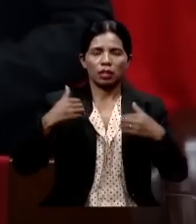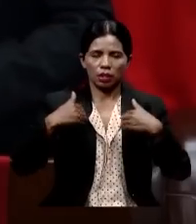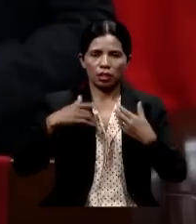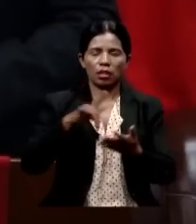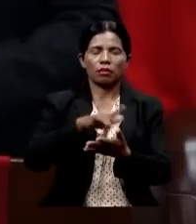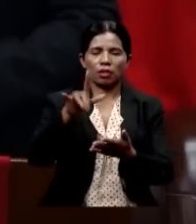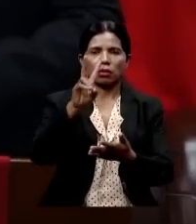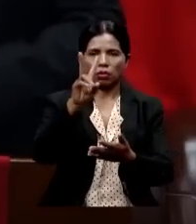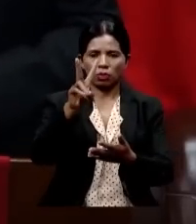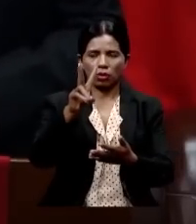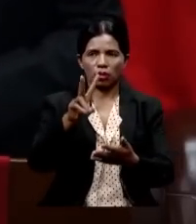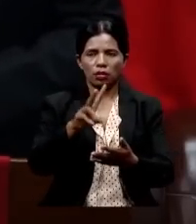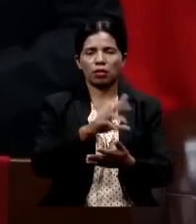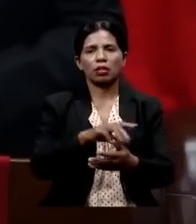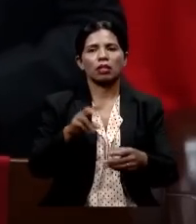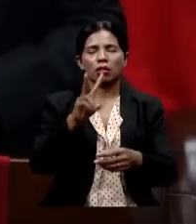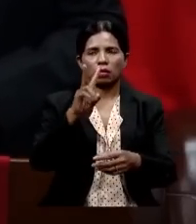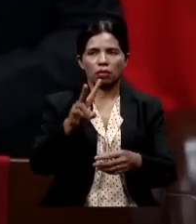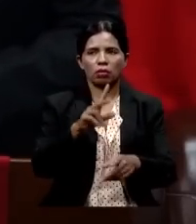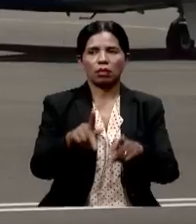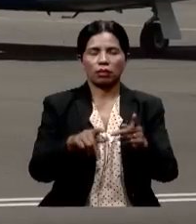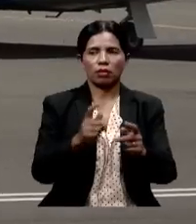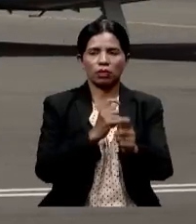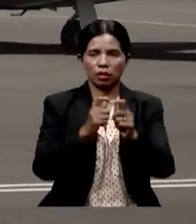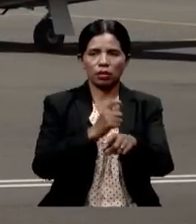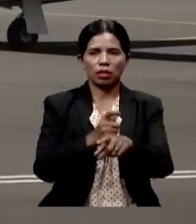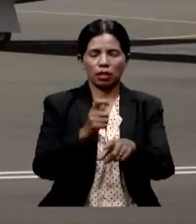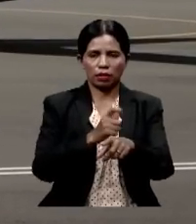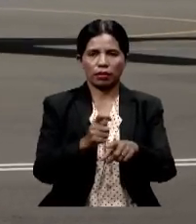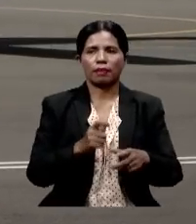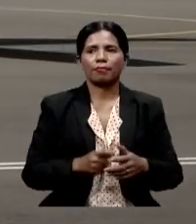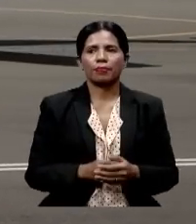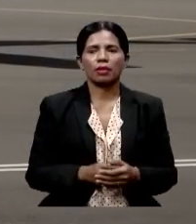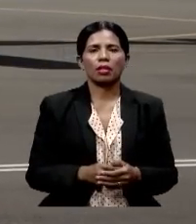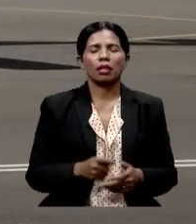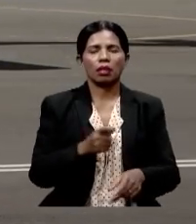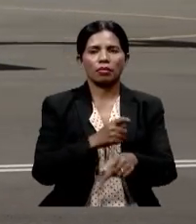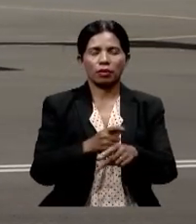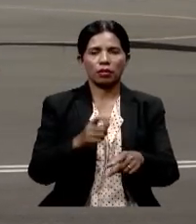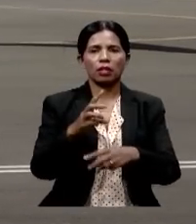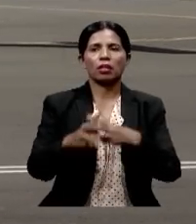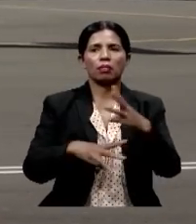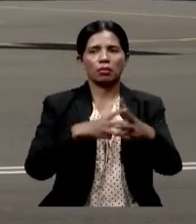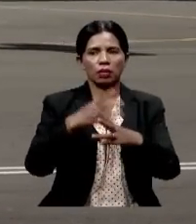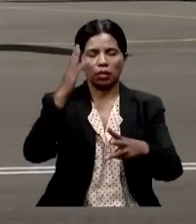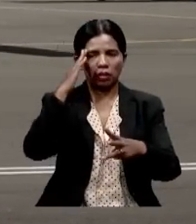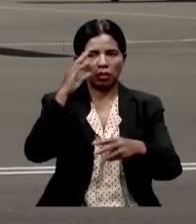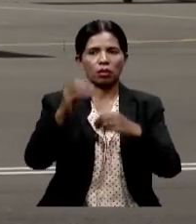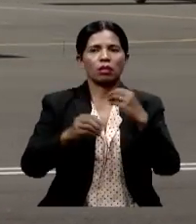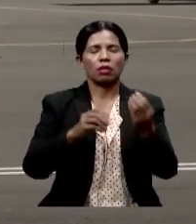ni passageiros ba rua de avião ne avião treino nia. Avião ira no BQ quase é mundial conhecido ba